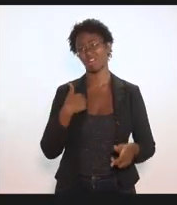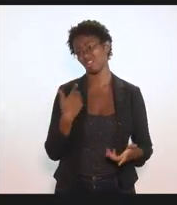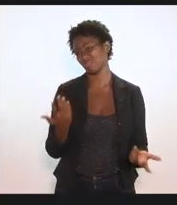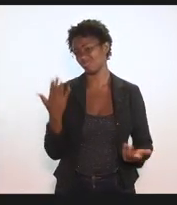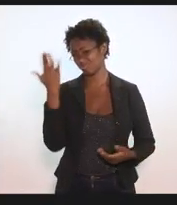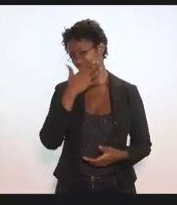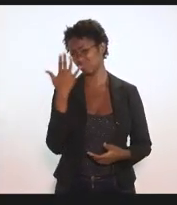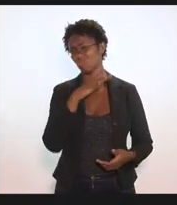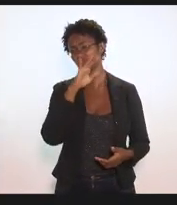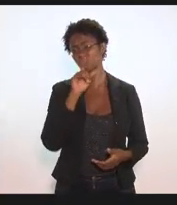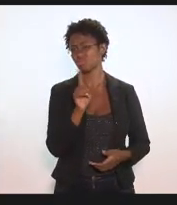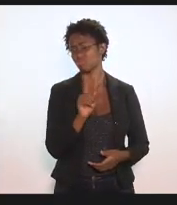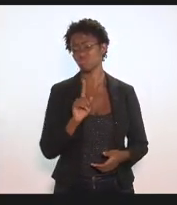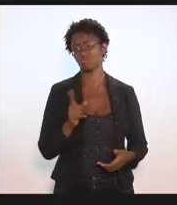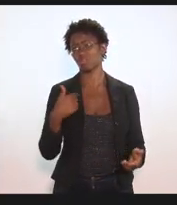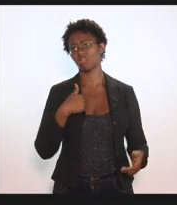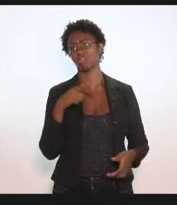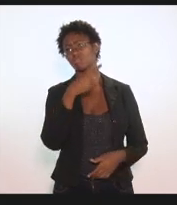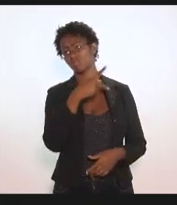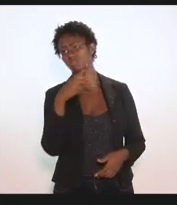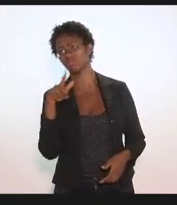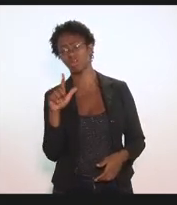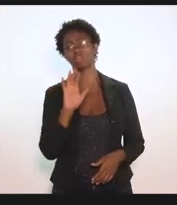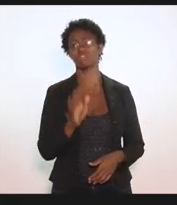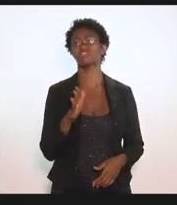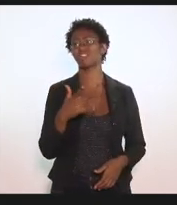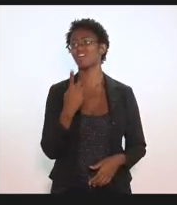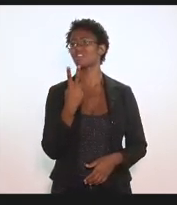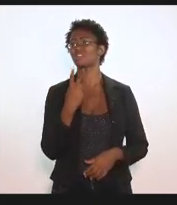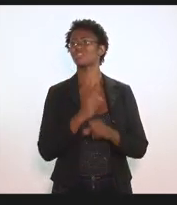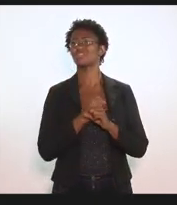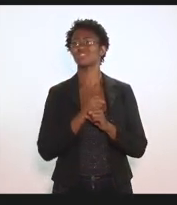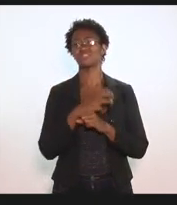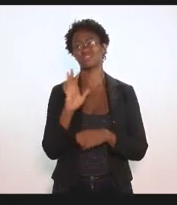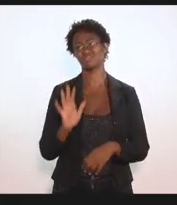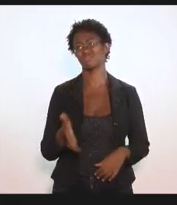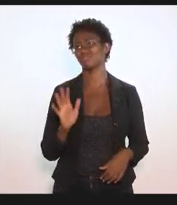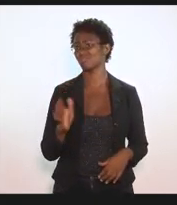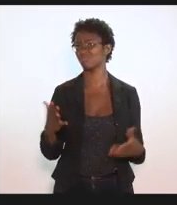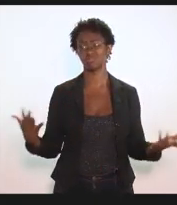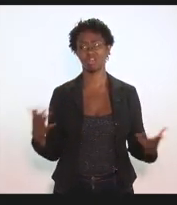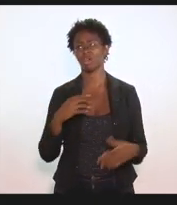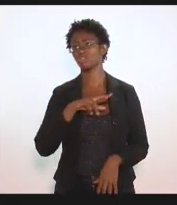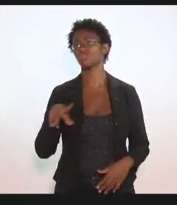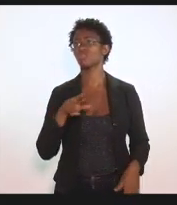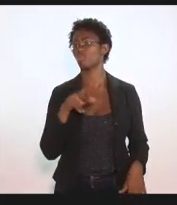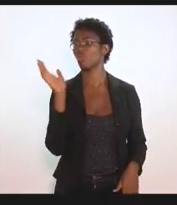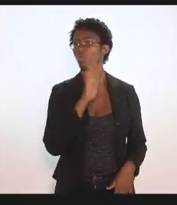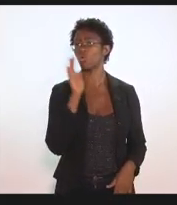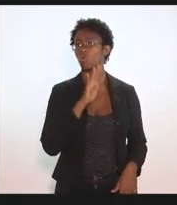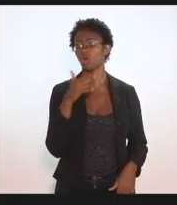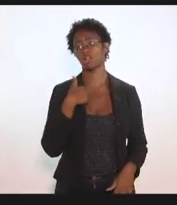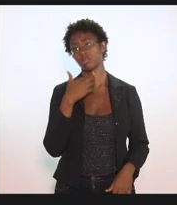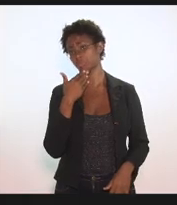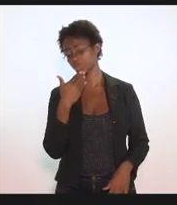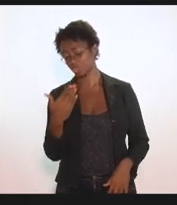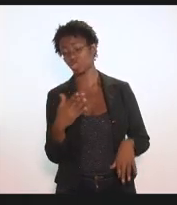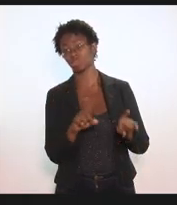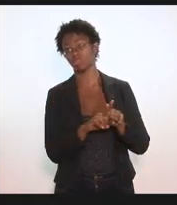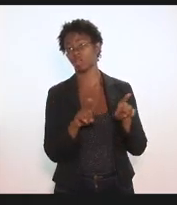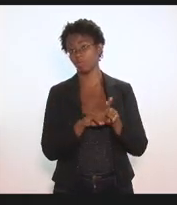Esse projeto está tramitando já há quase 2 anos, ele não está em regime de urgência, e foi um pedido